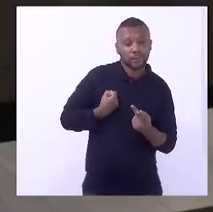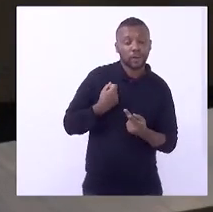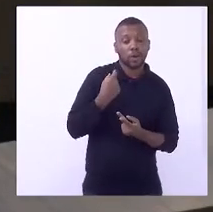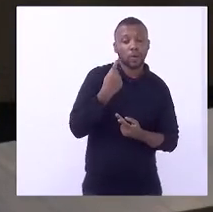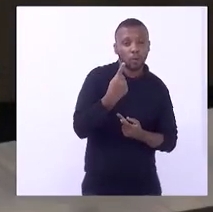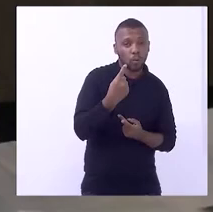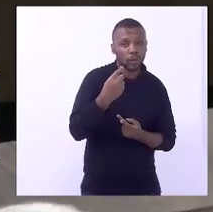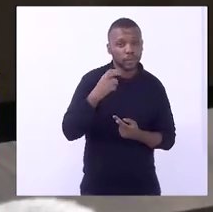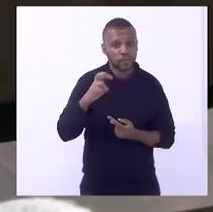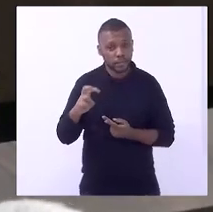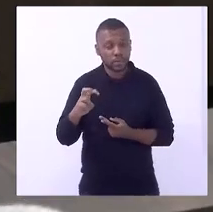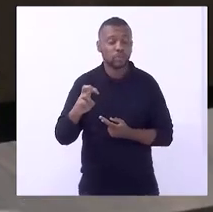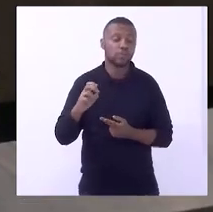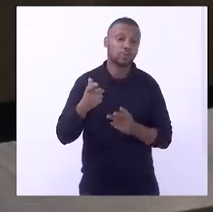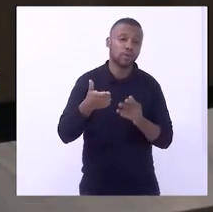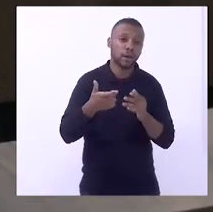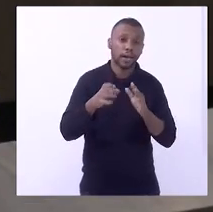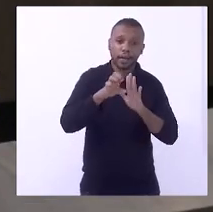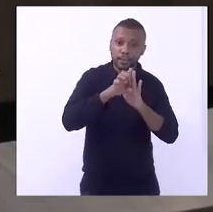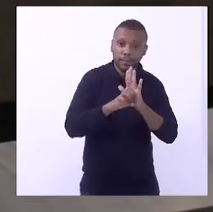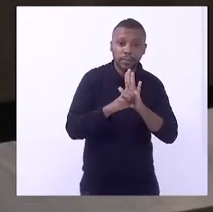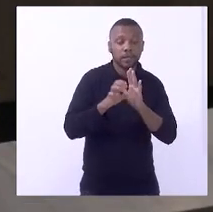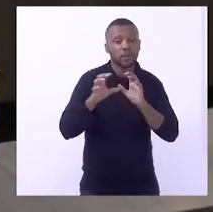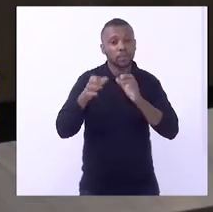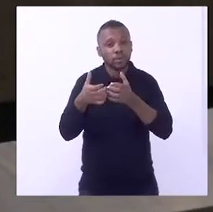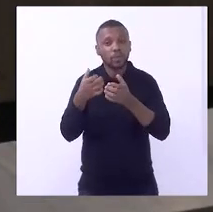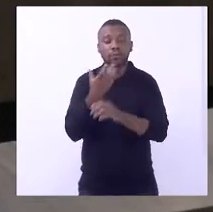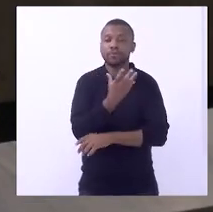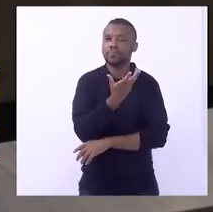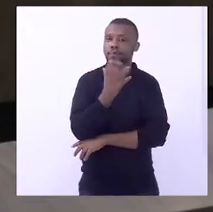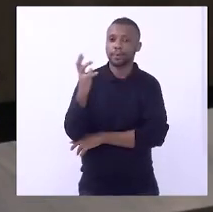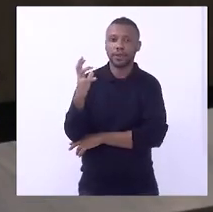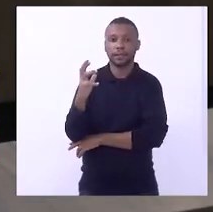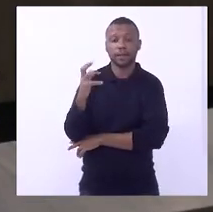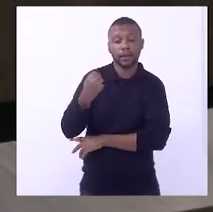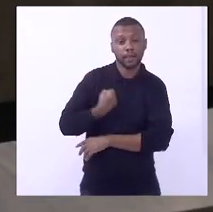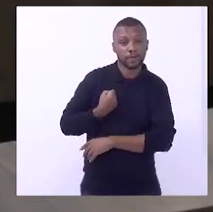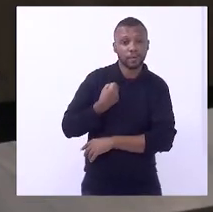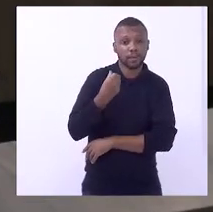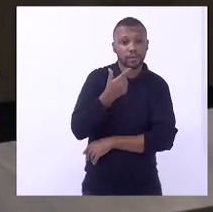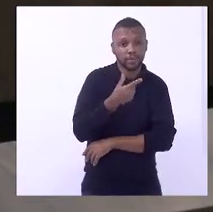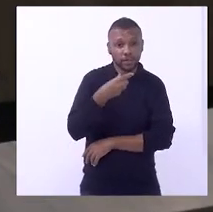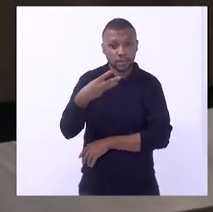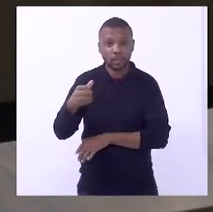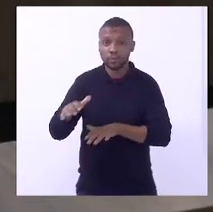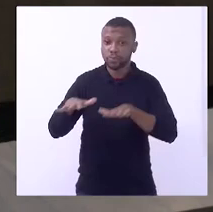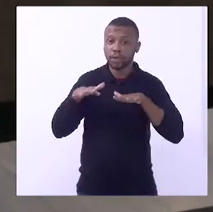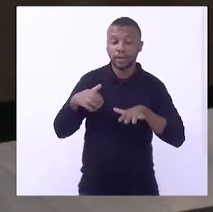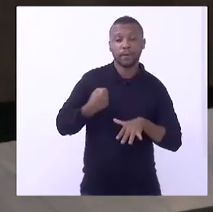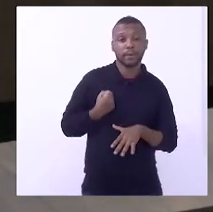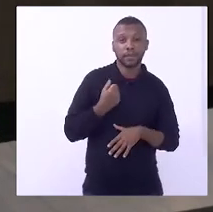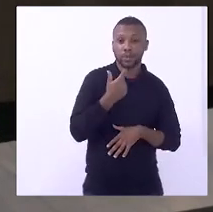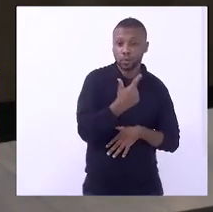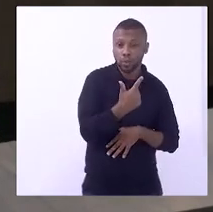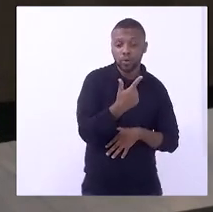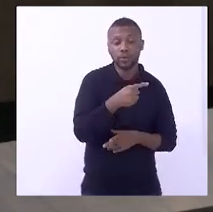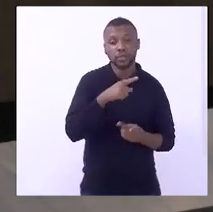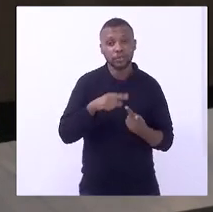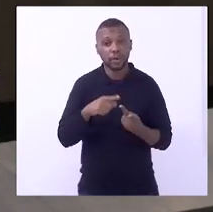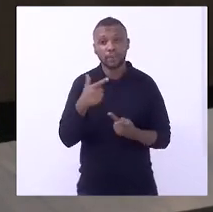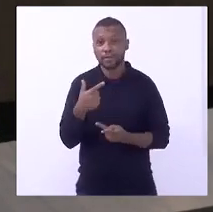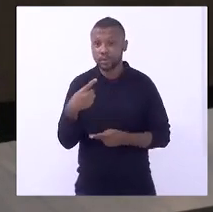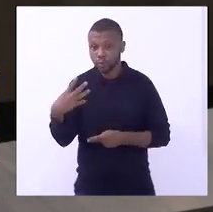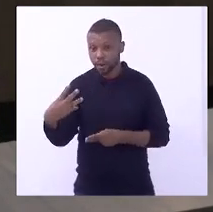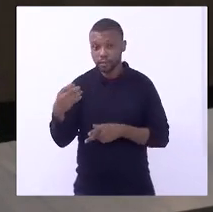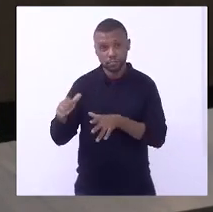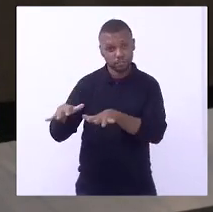submenda aglutinativa, emendas 1 da Comissão de Meio Ambiente e emenda 23 de plenário. Emenda 2 da Comissão de Meio Ambiente, emenda 24 de plenário.